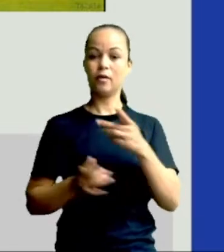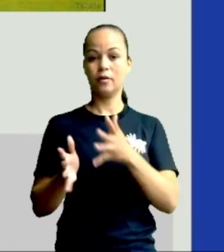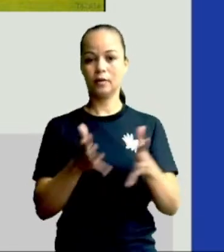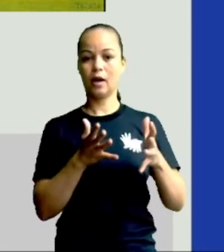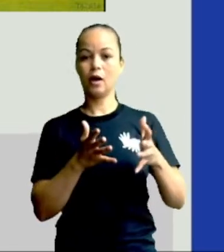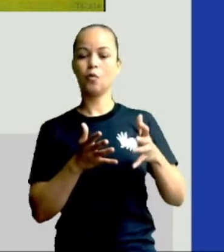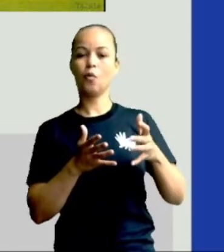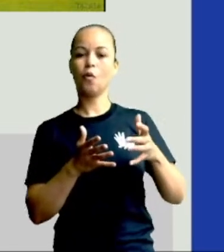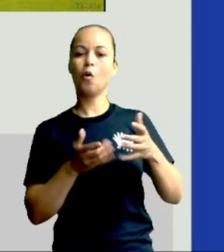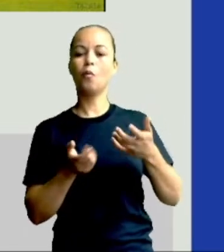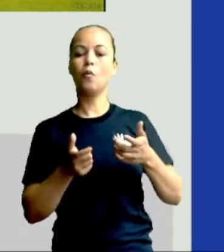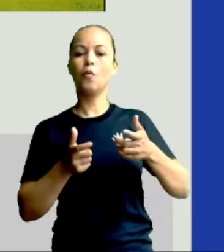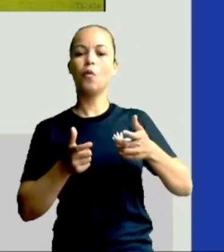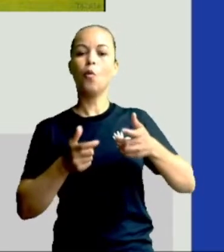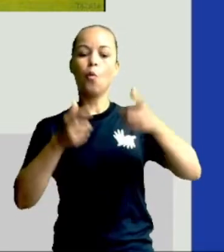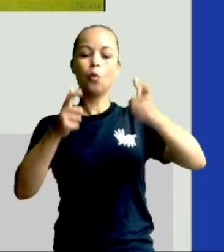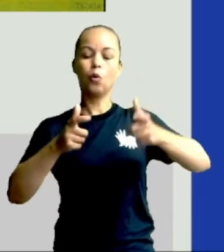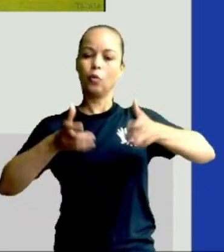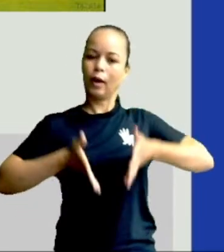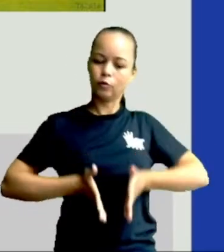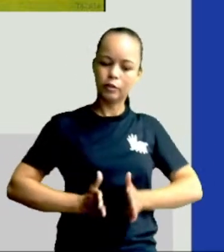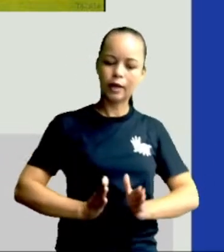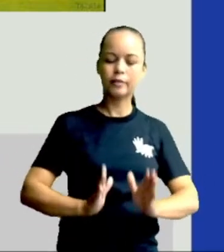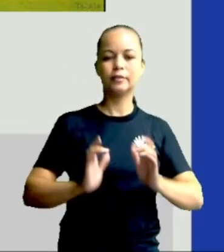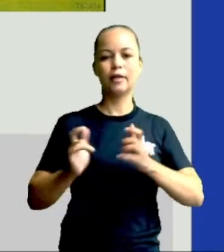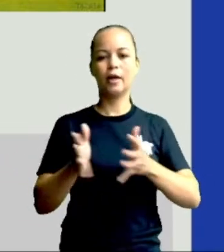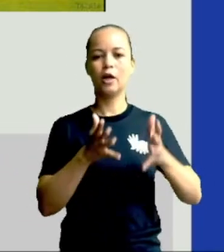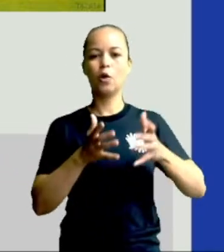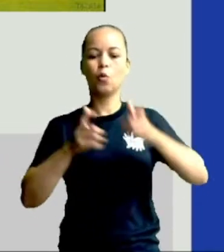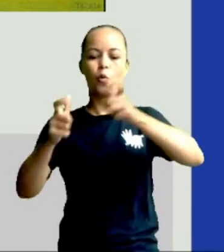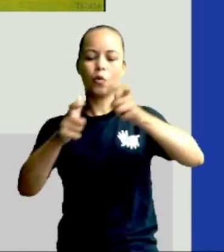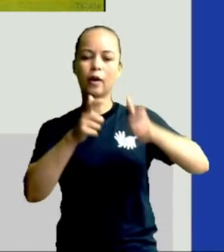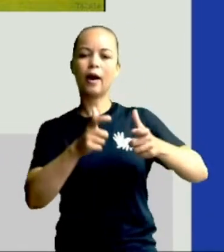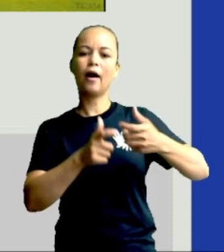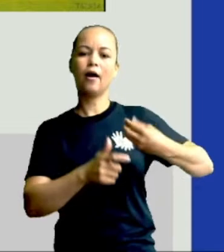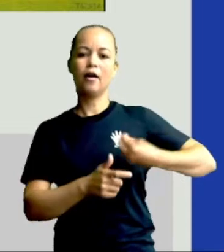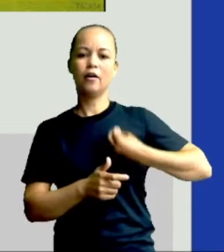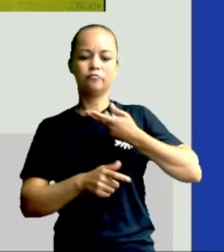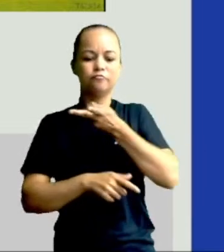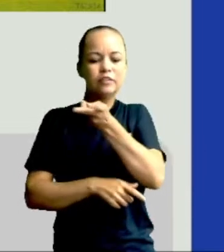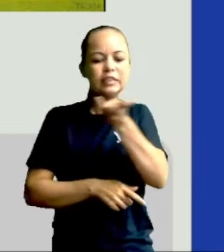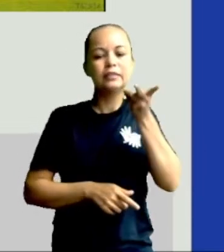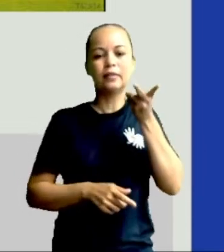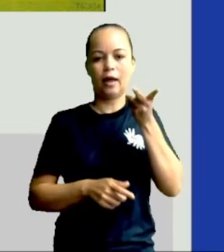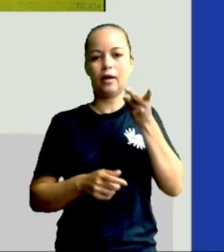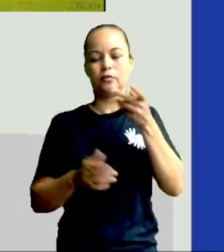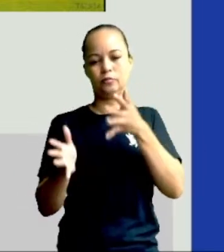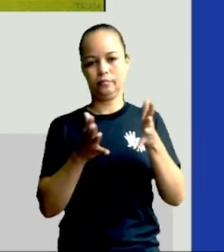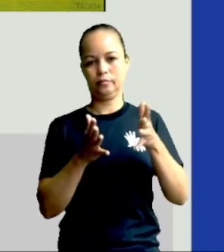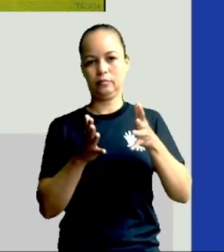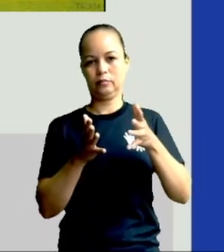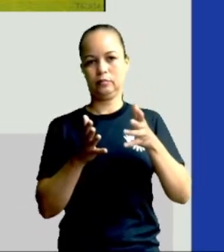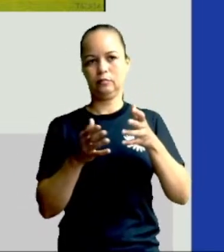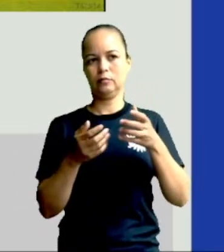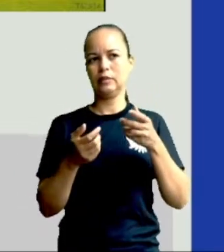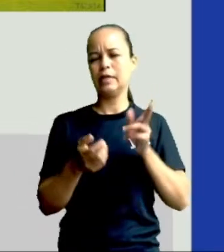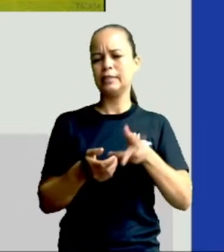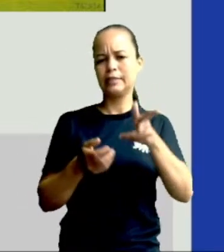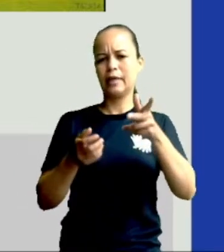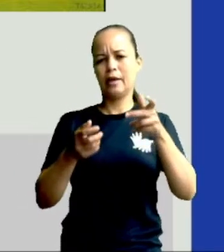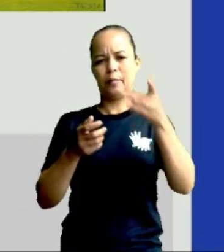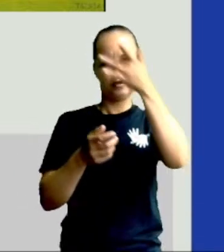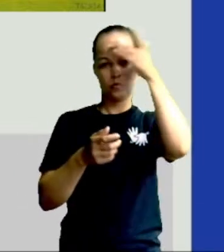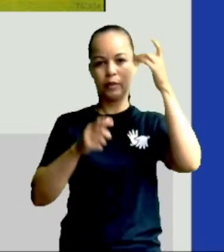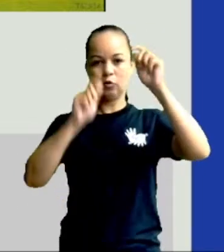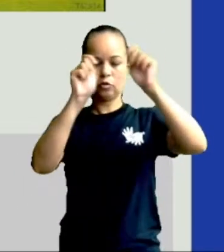terra natal, locais visitados pelos mesmos e etc. Geralmente o artista que produz aquele quadro, ou ele viu,